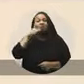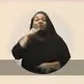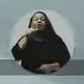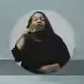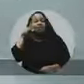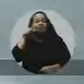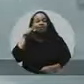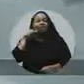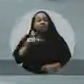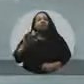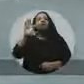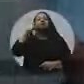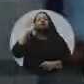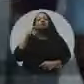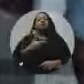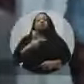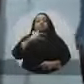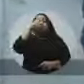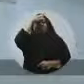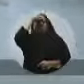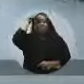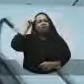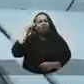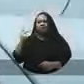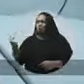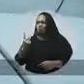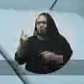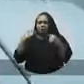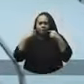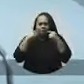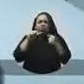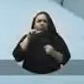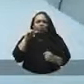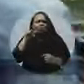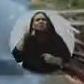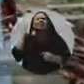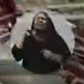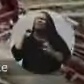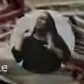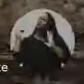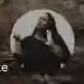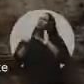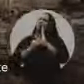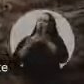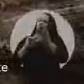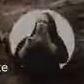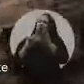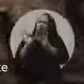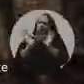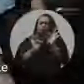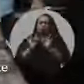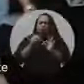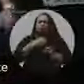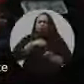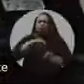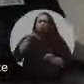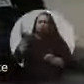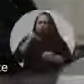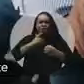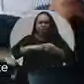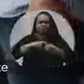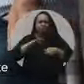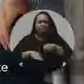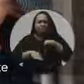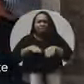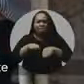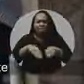Paula, candidata a vice-prefeito. Bruno e Ana sabem tudo o que foi feito para Salvador voltar a caminhar de cabeça erguida.